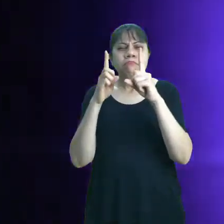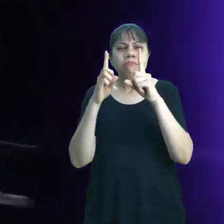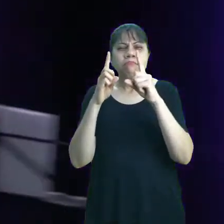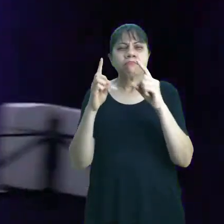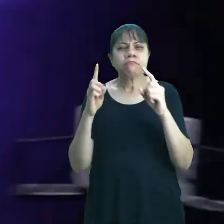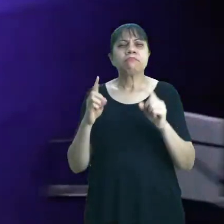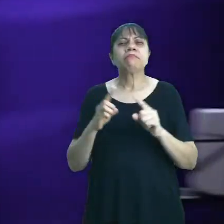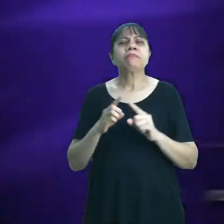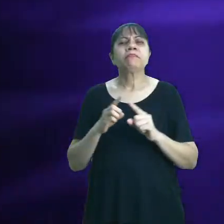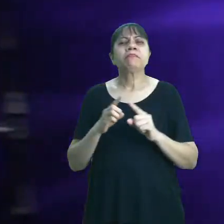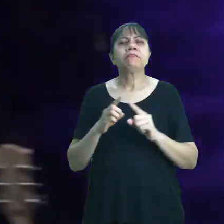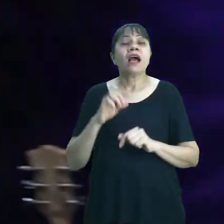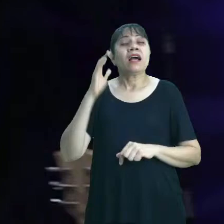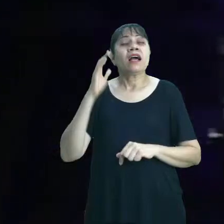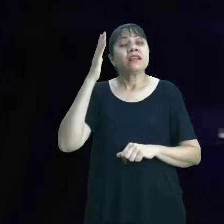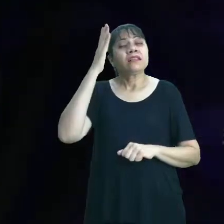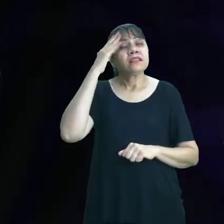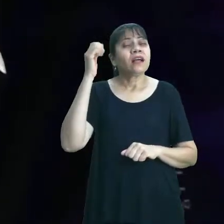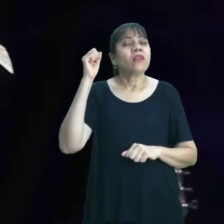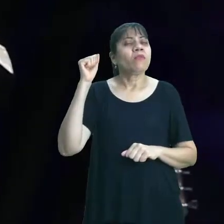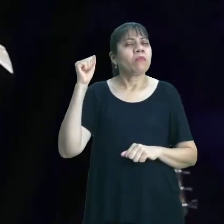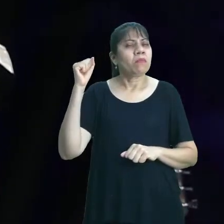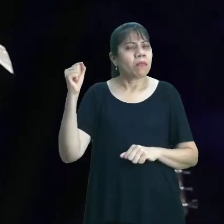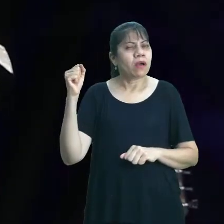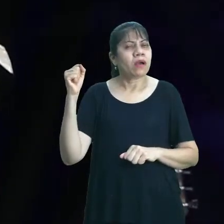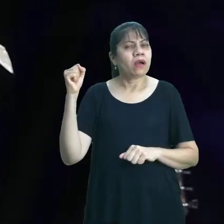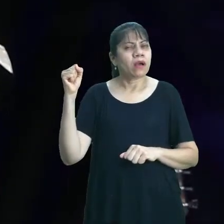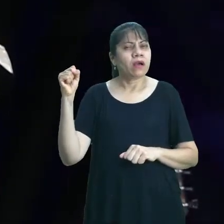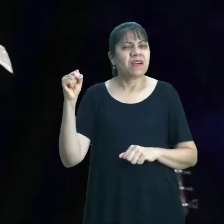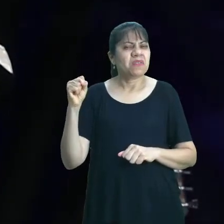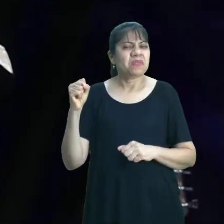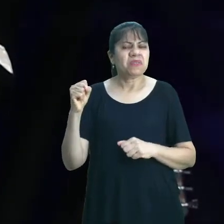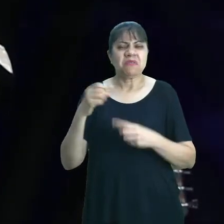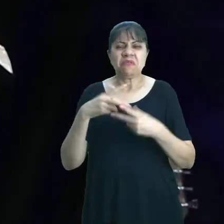Salomão, ele tinha várias mulheres.